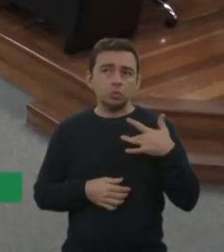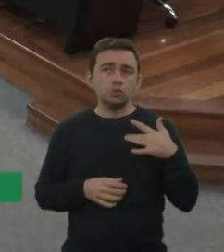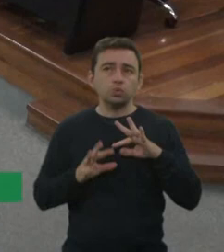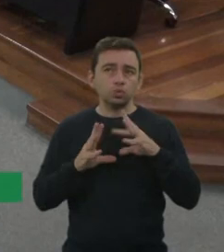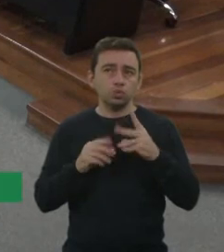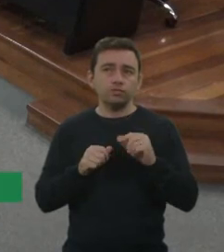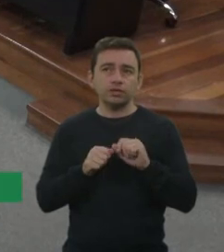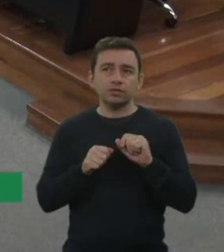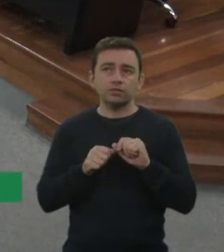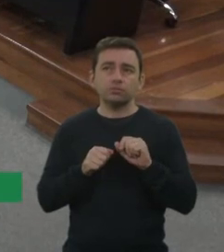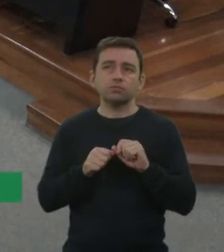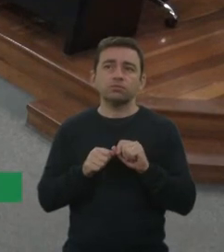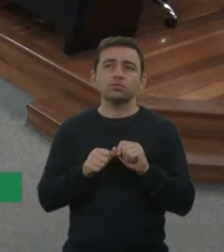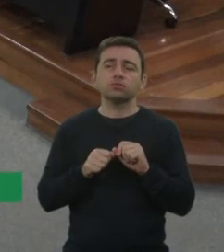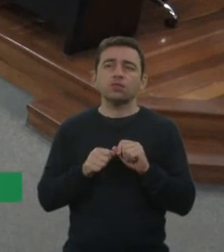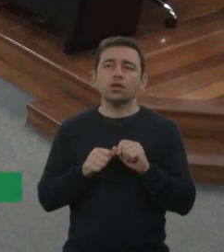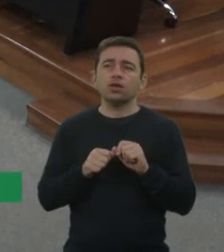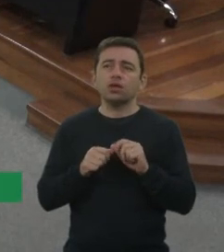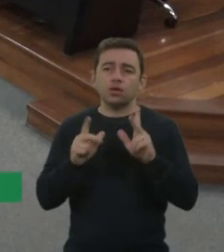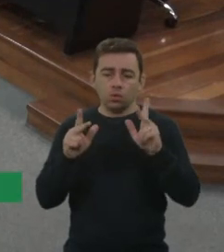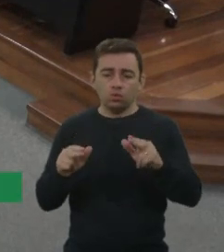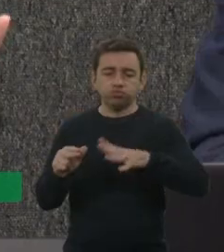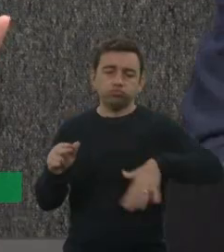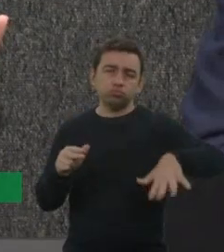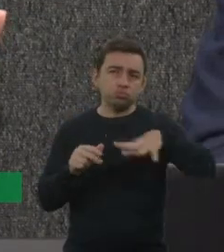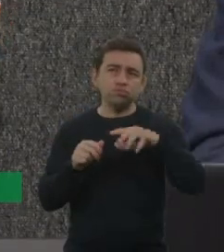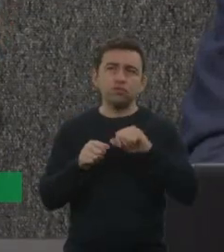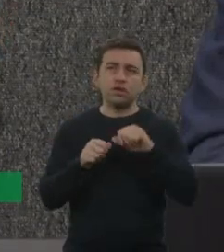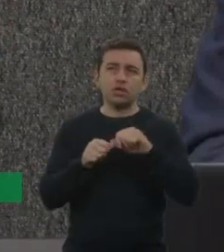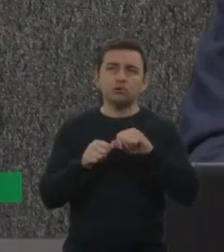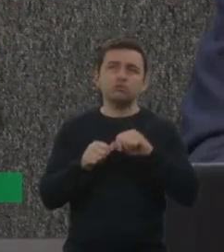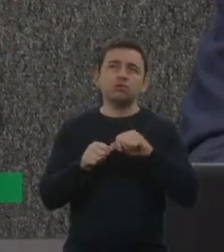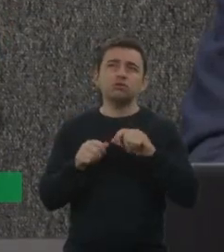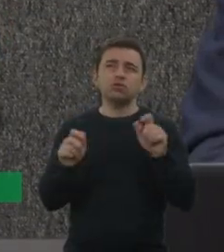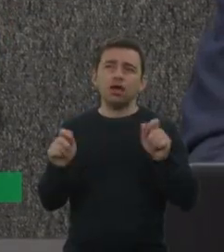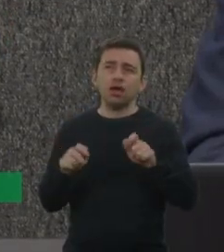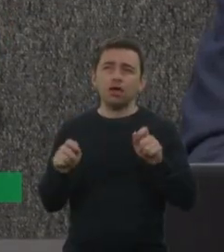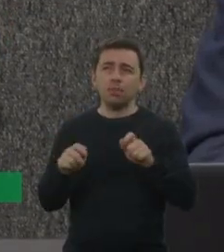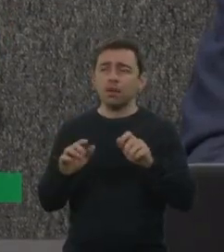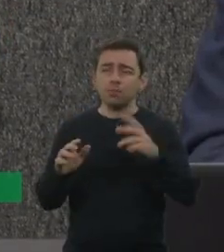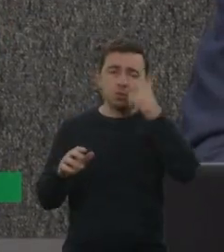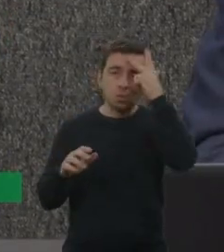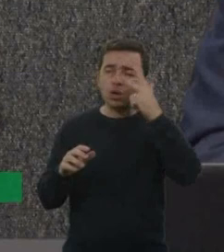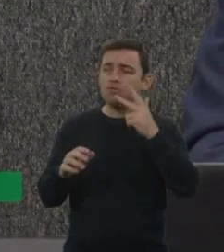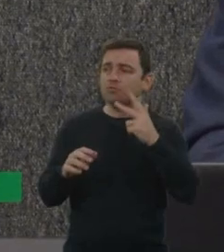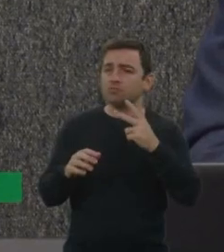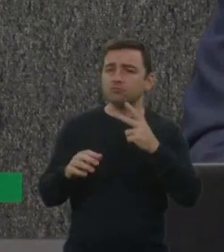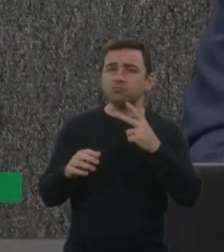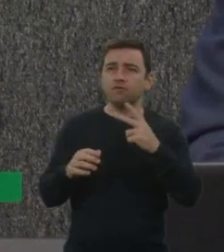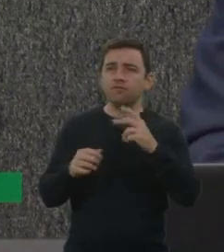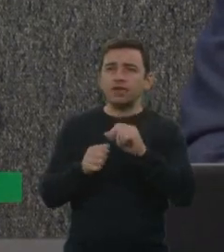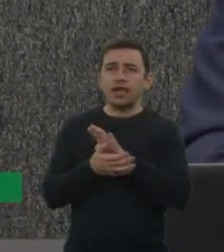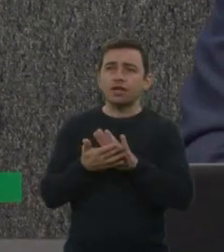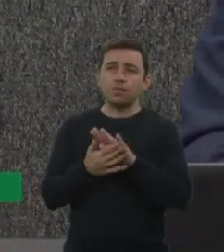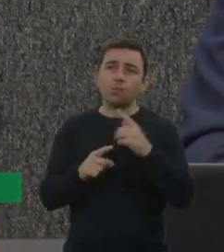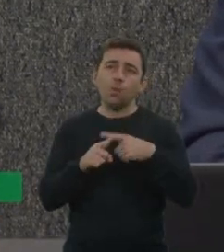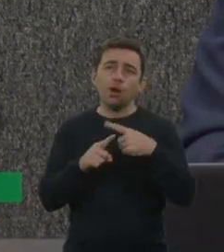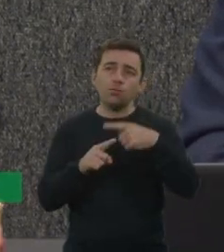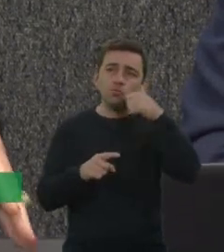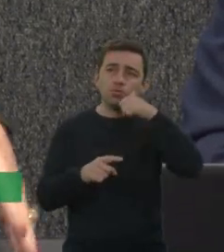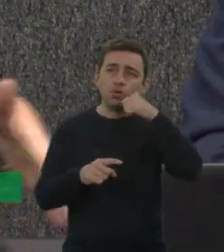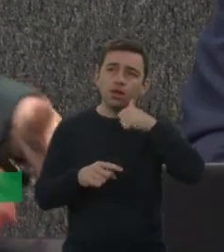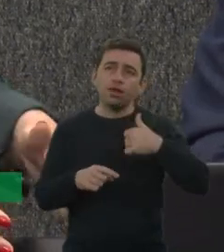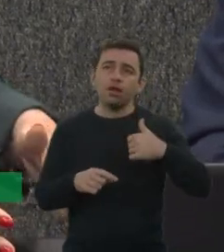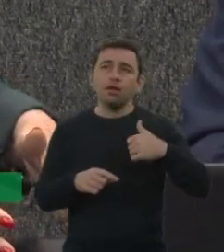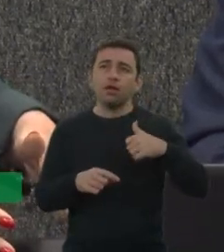Se a gente quiser olhar como tudo foi feito, tudo teria sido feito, mas não foi feito. Porque tinha uma senhora que estava dizendo